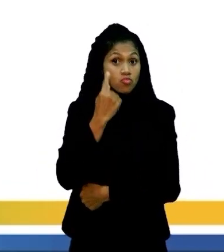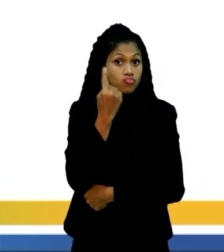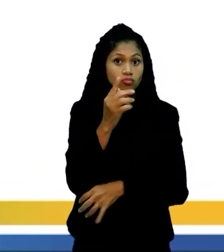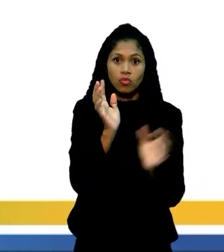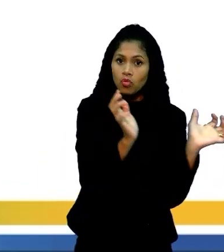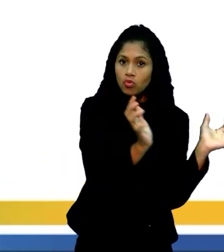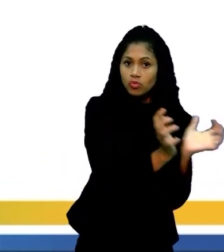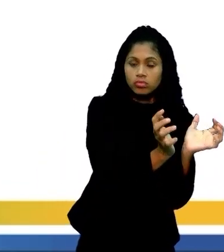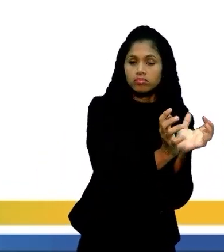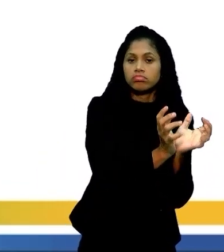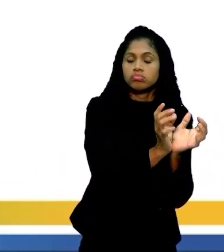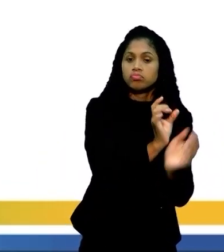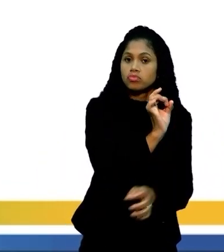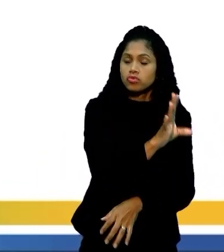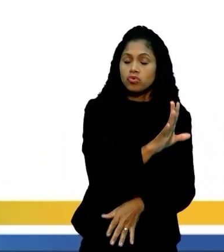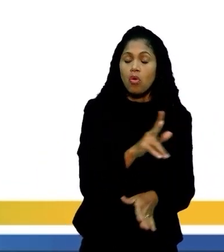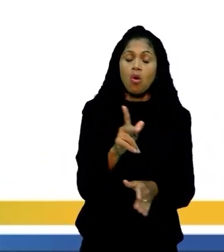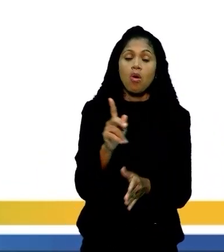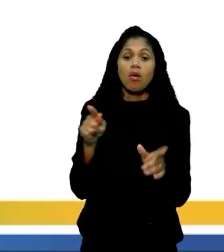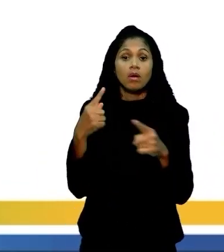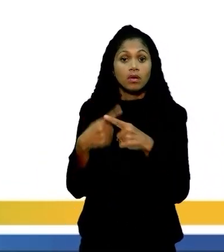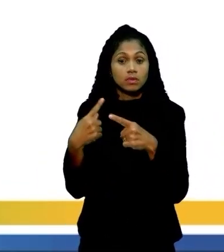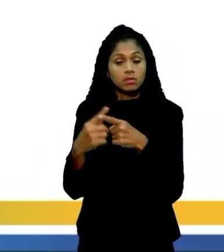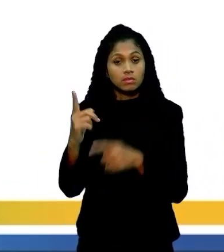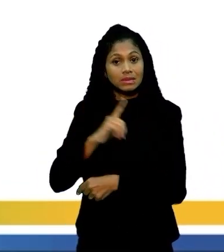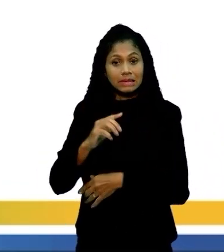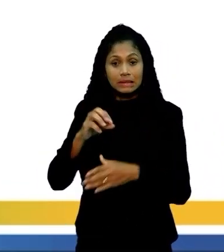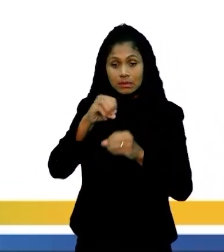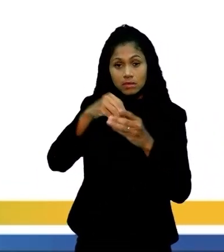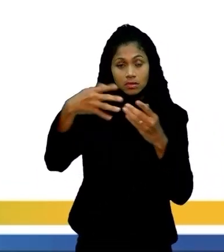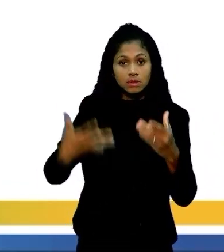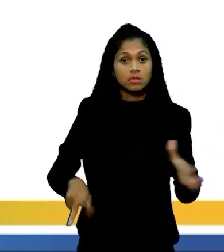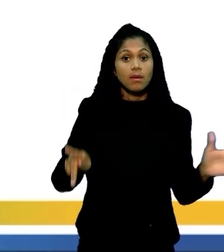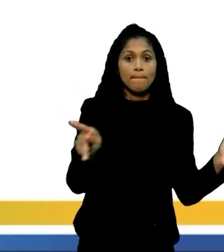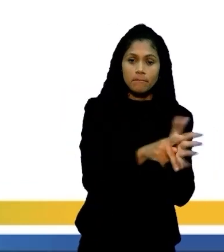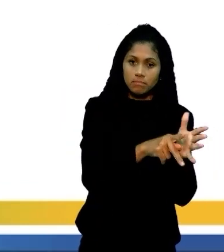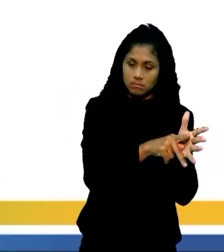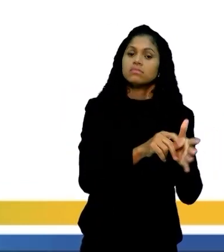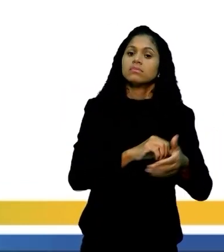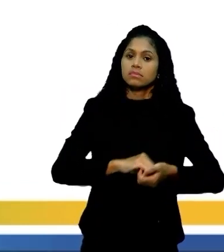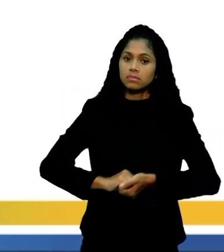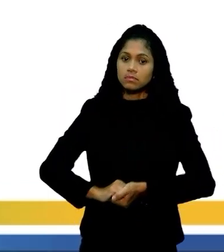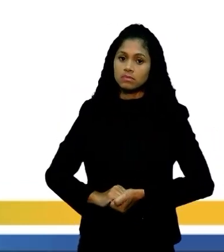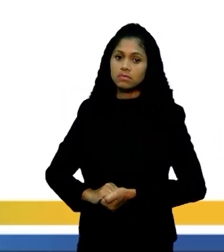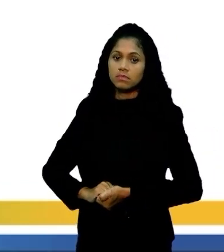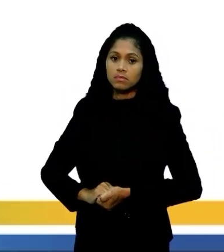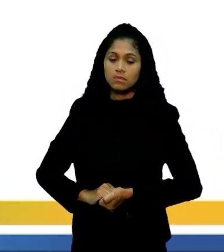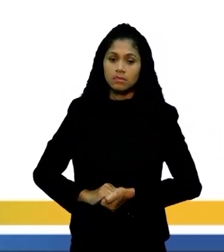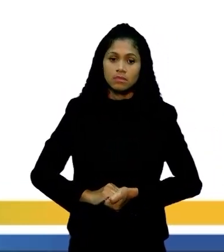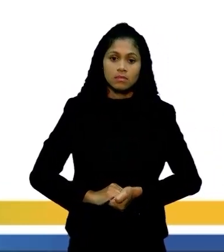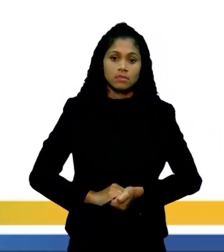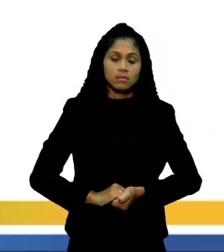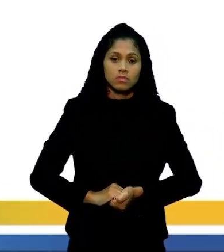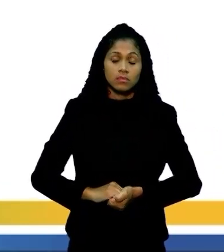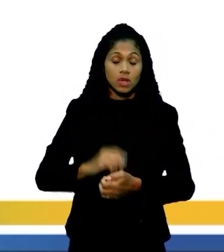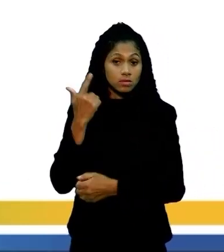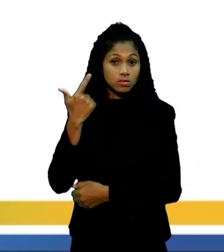características próprias, diferente de todos os outros átomos da tabela periódica.